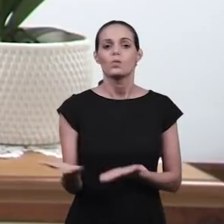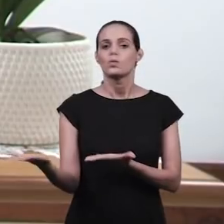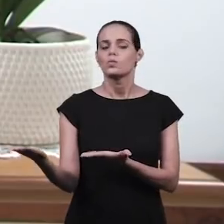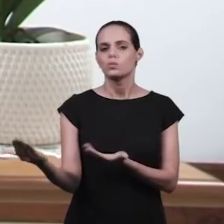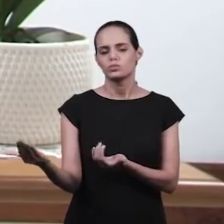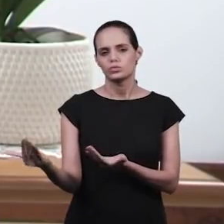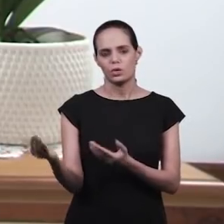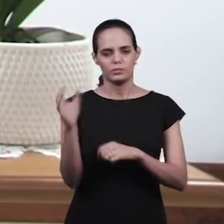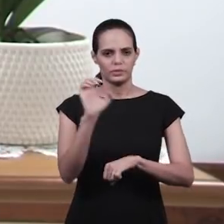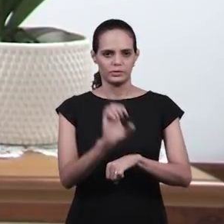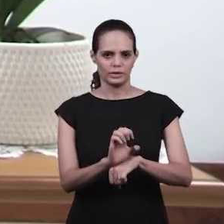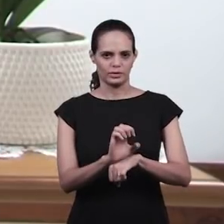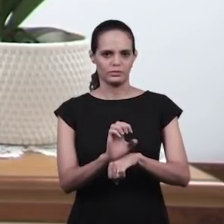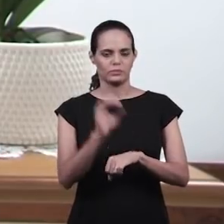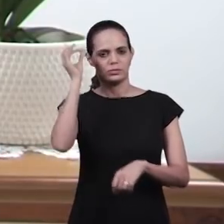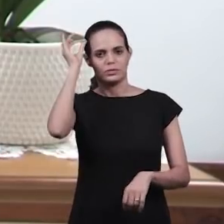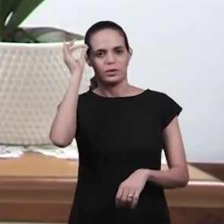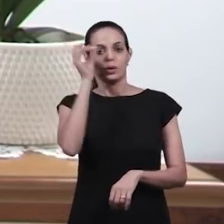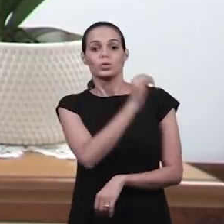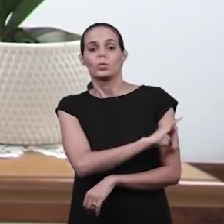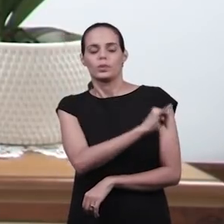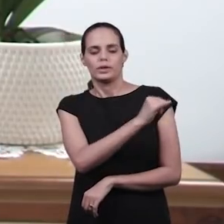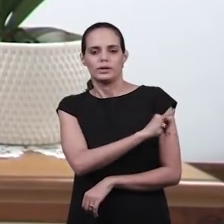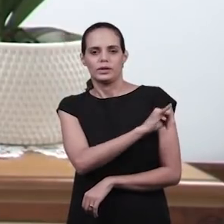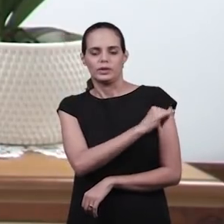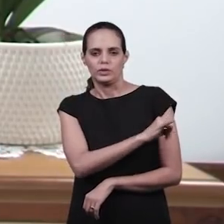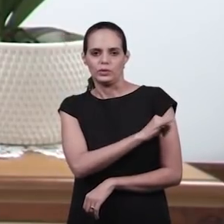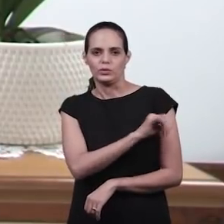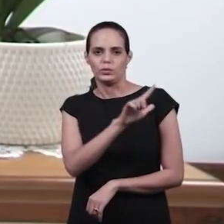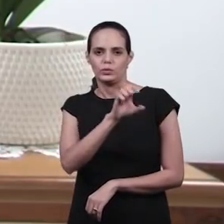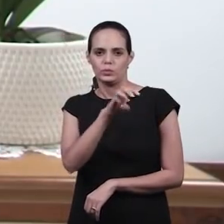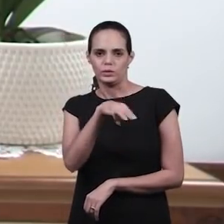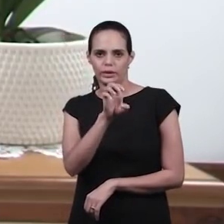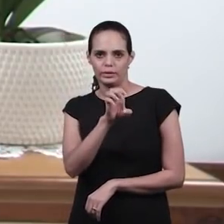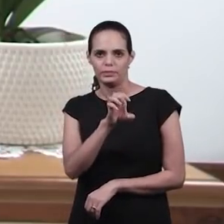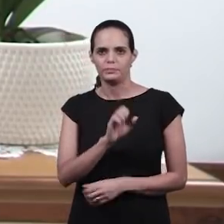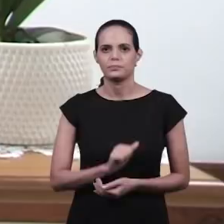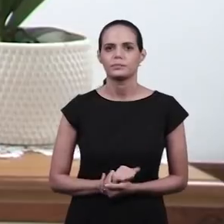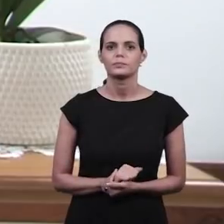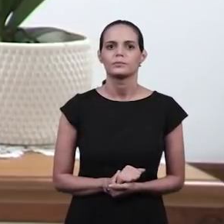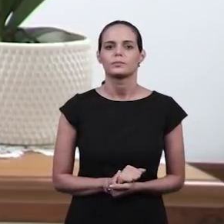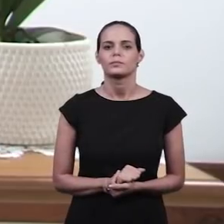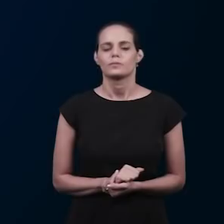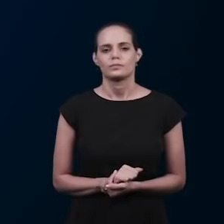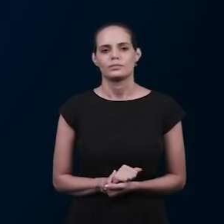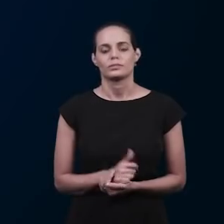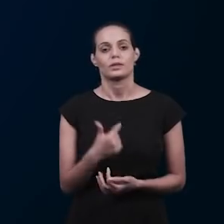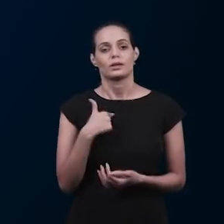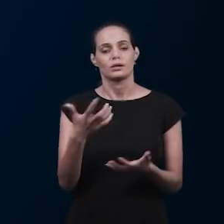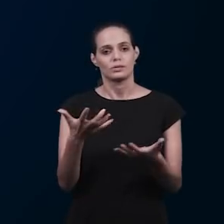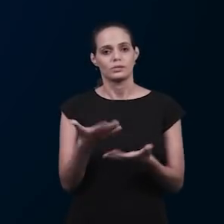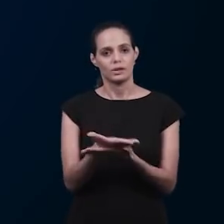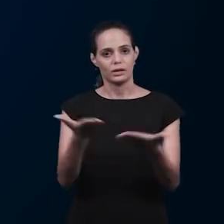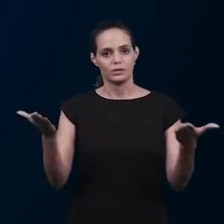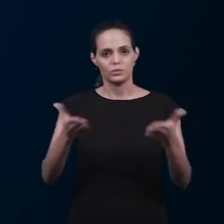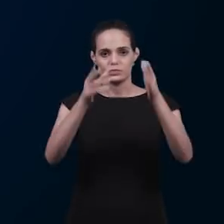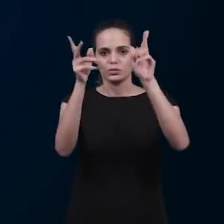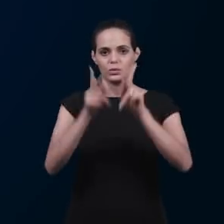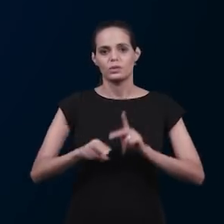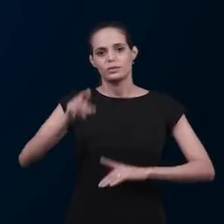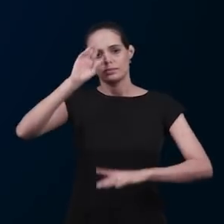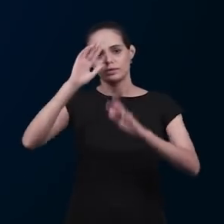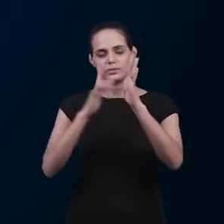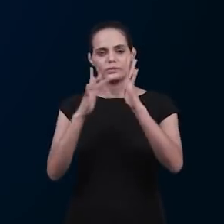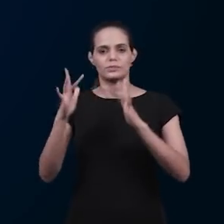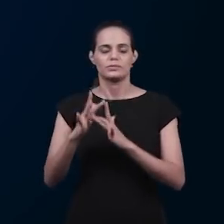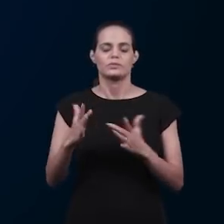Rafael de Albuquerque, da Zona Sul do Rio de Janeiro, da Igreja do Leme. Vamos ouvir então o Rafael. Quero saudar todos os